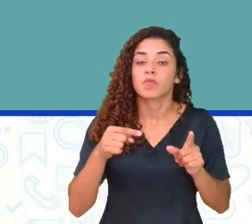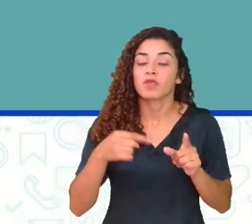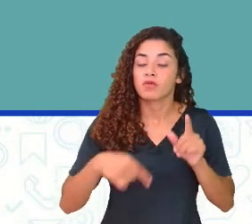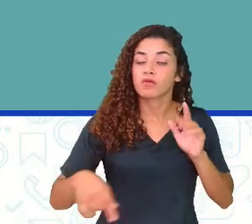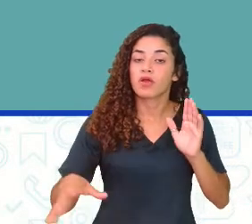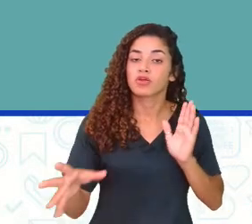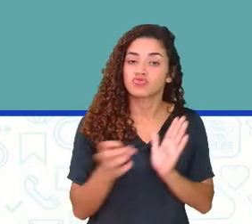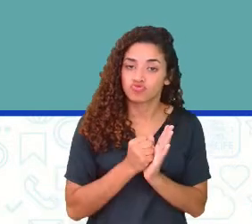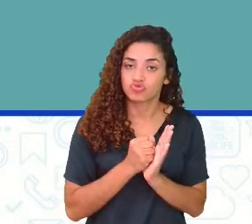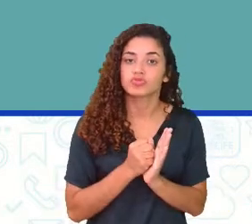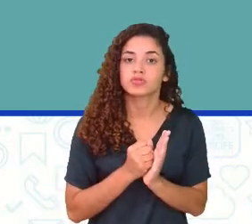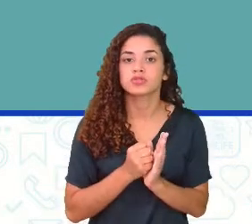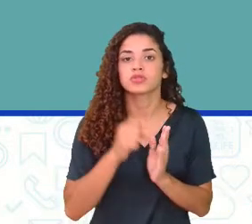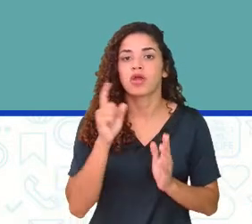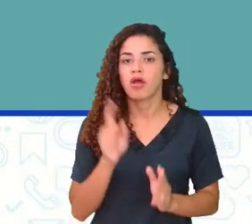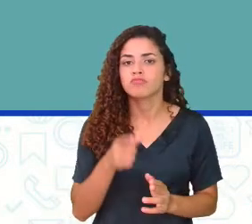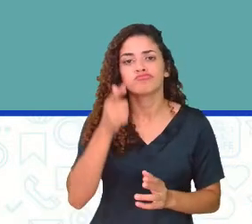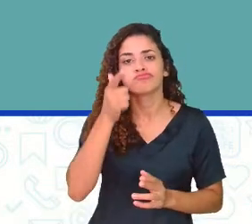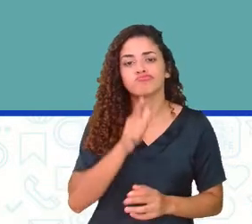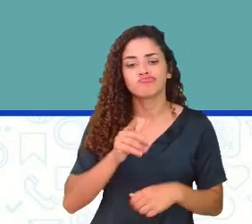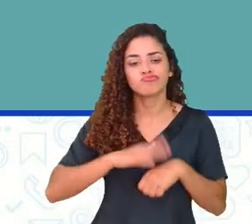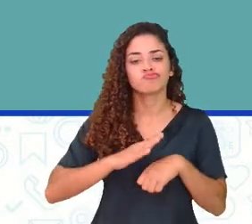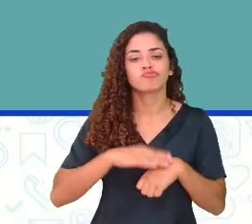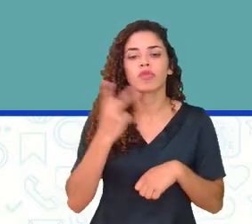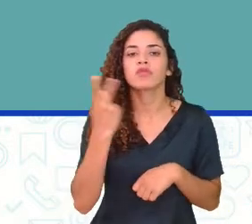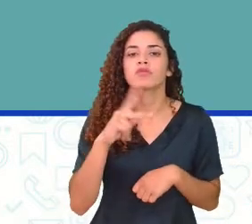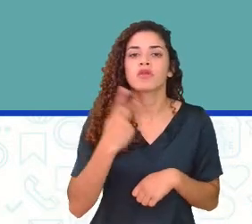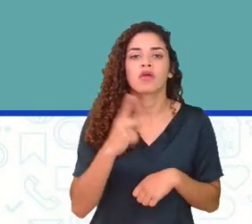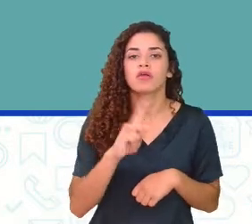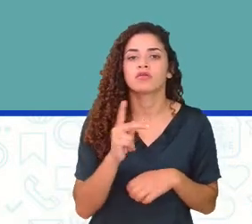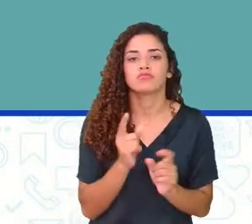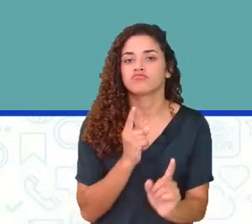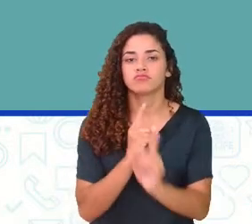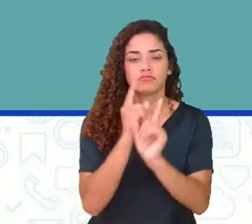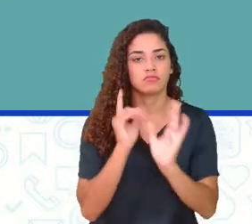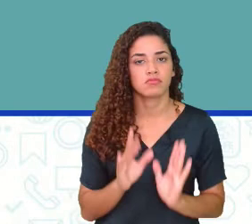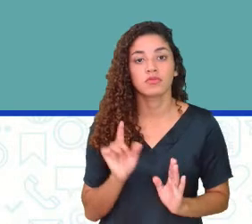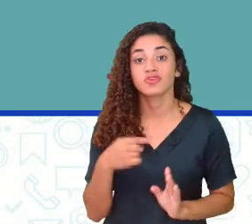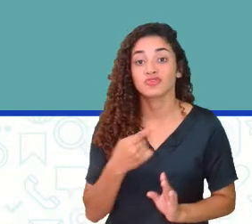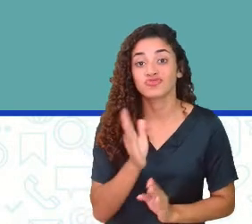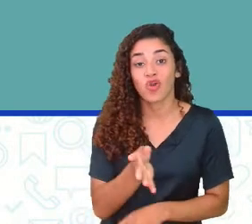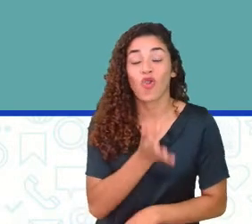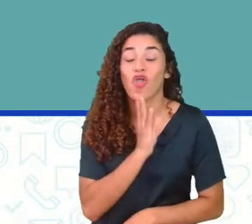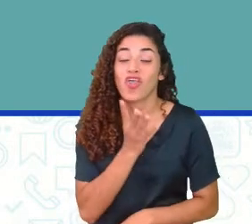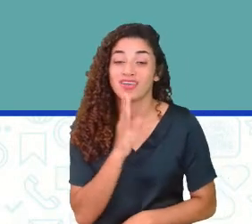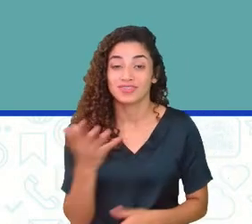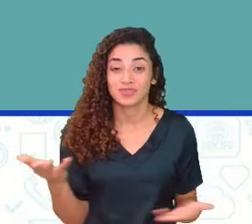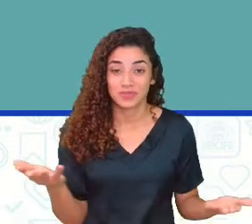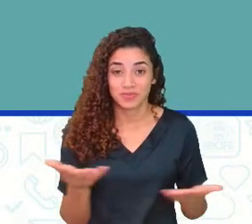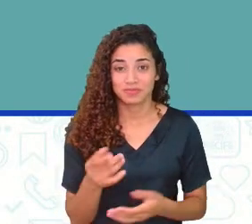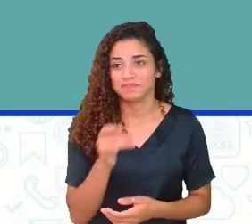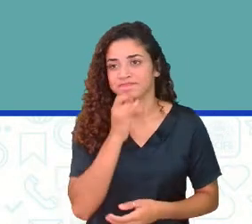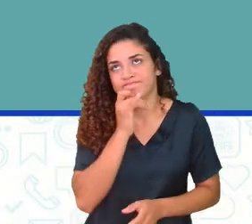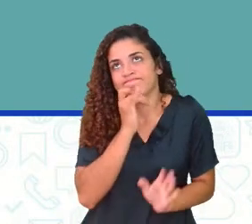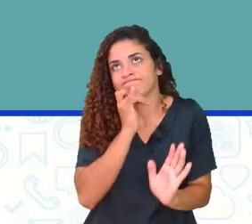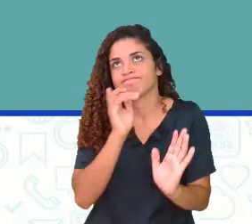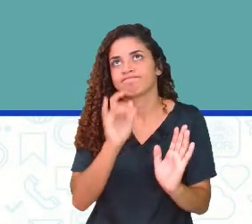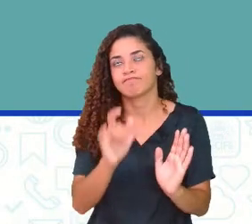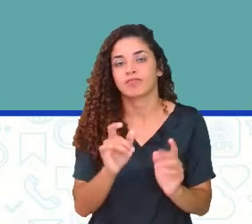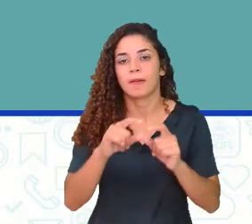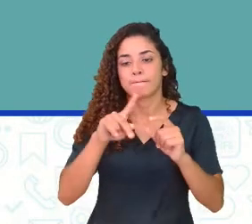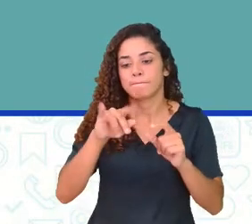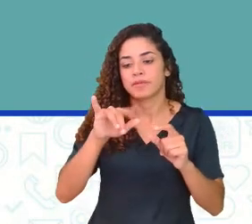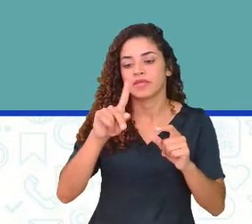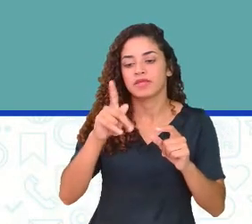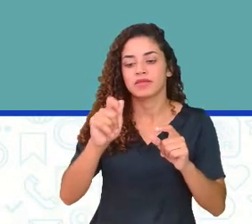dessa descoberta, que são as cargas que nós conhecemos hoje de eletricidade. Quando você pega uma pilha, você